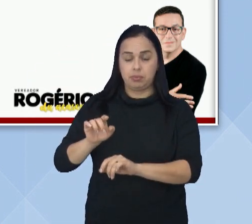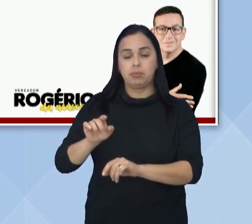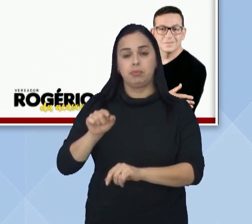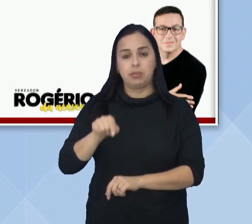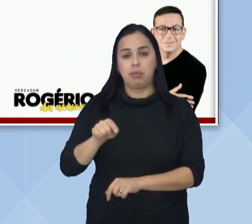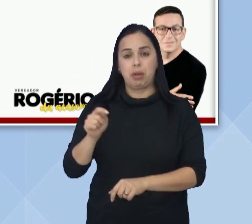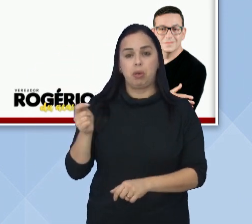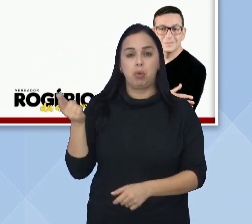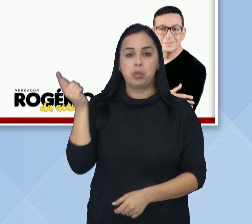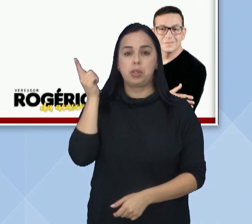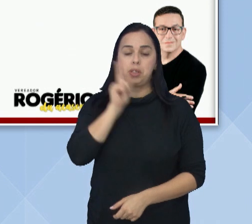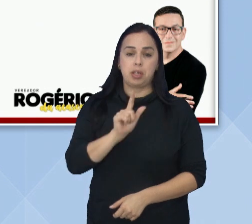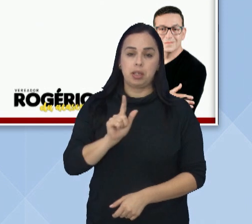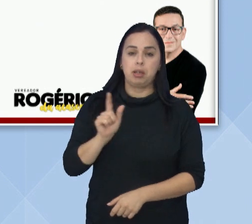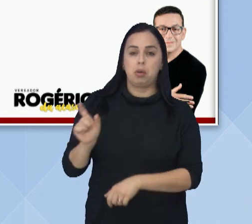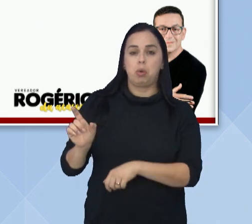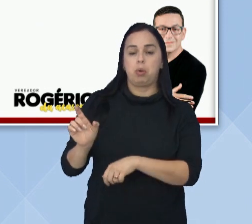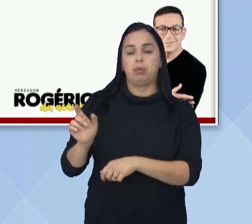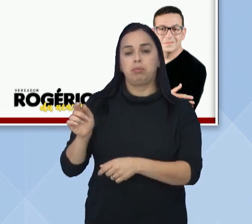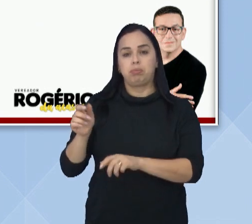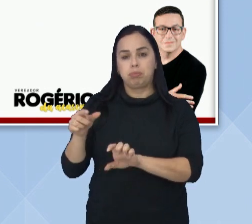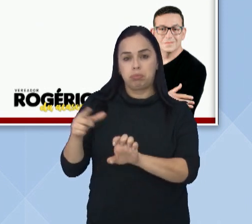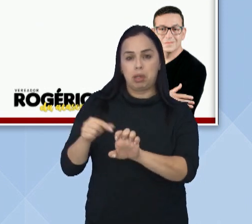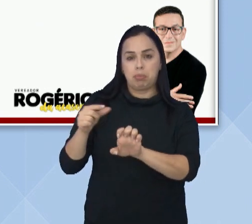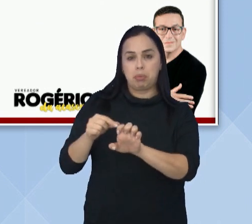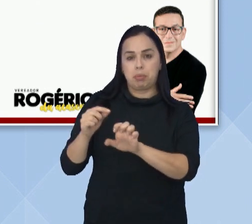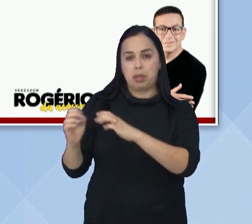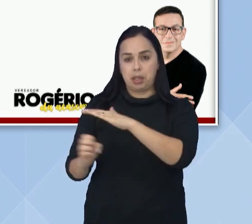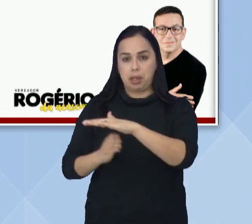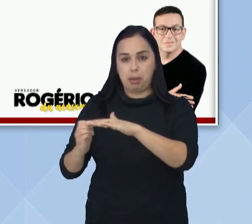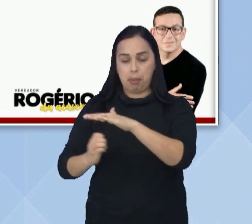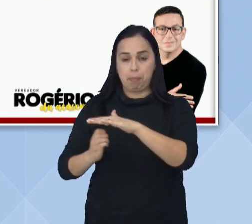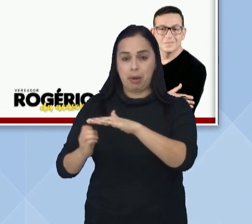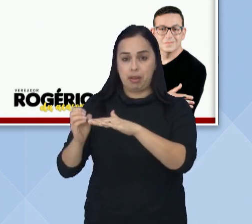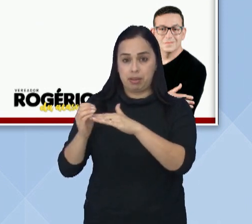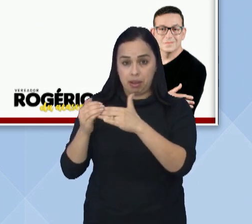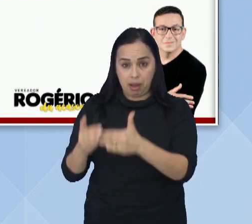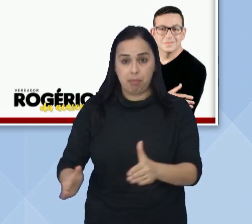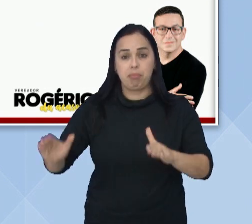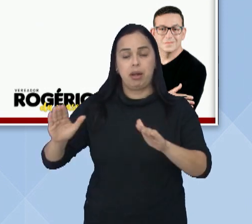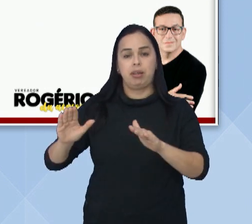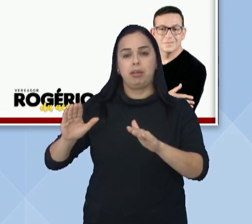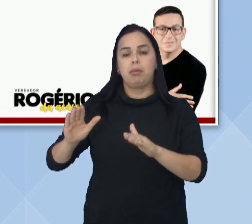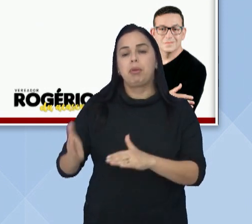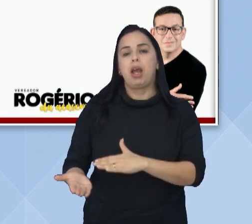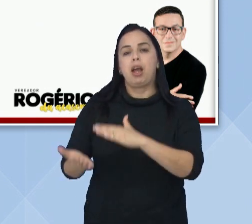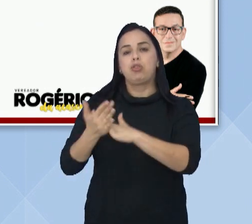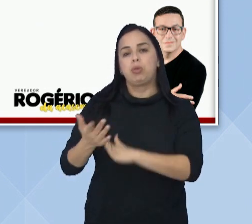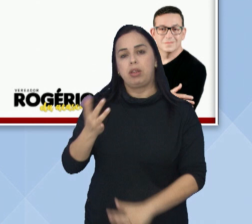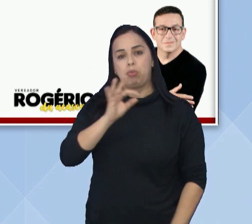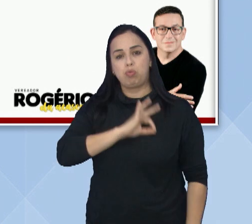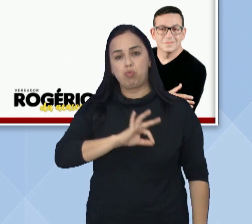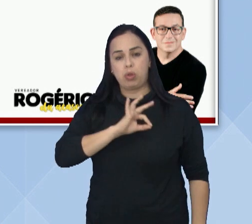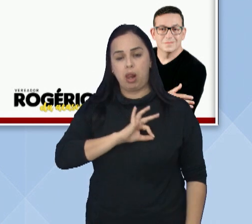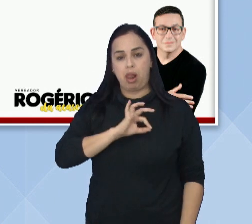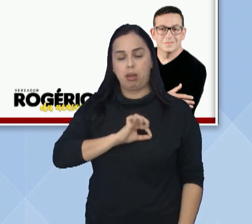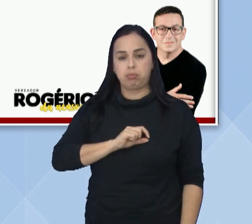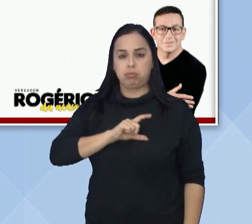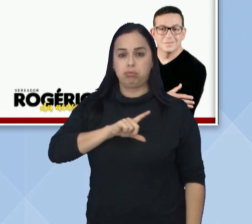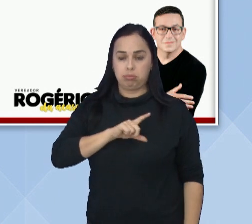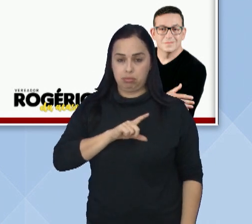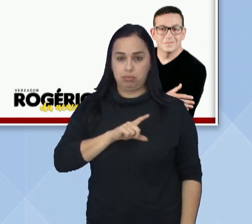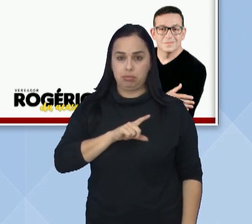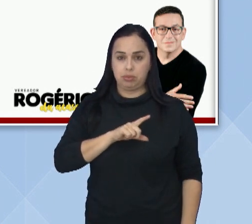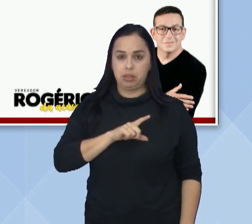tornarem-se empreendedores, que gera complementação de renda financeiras de famílias,